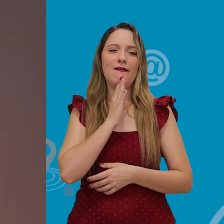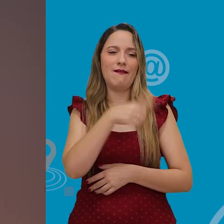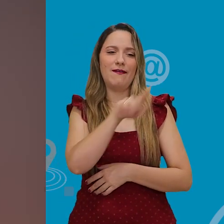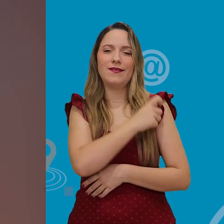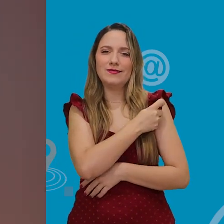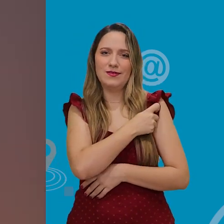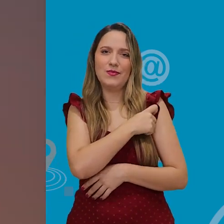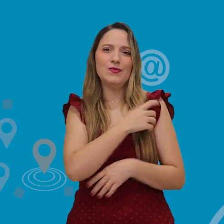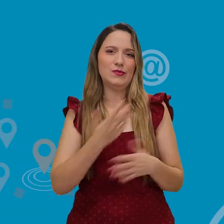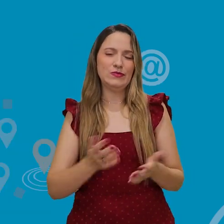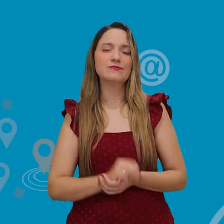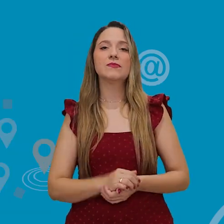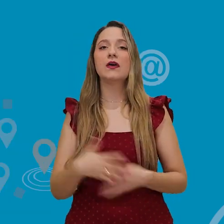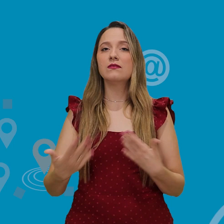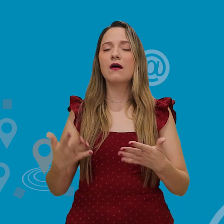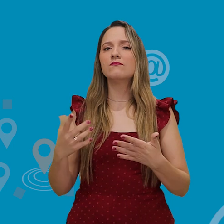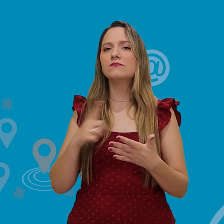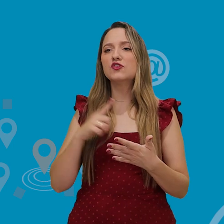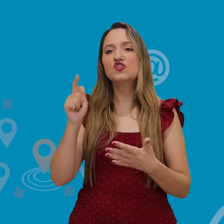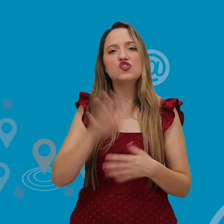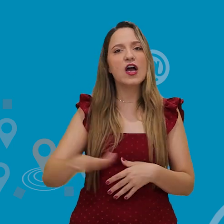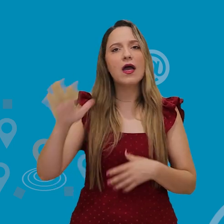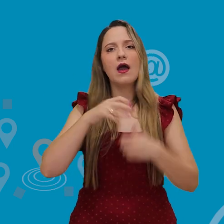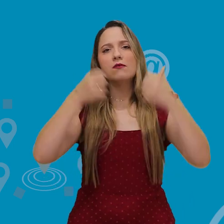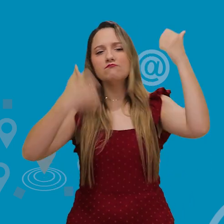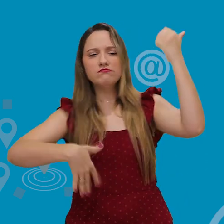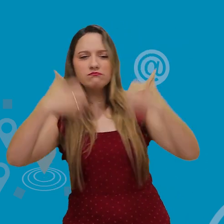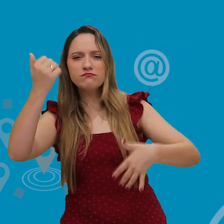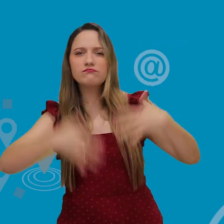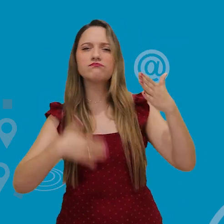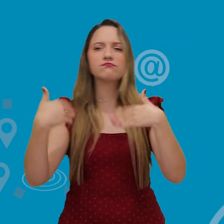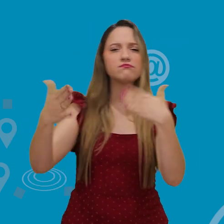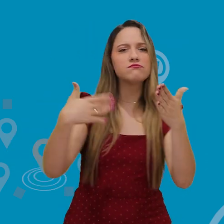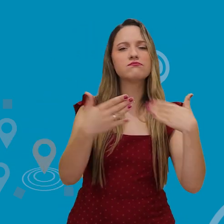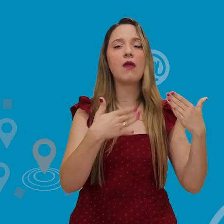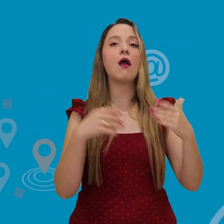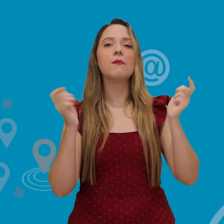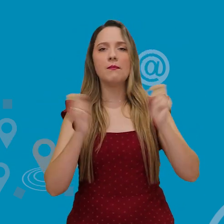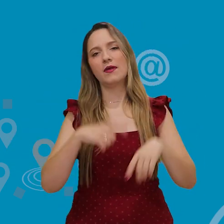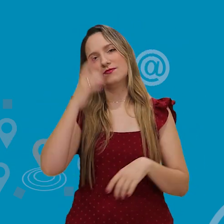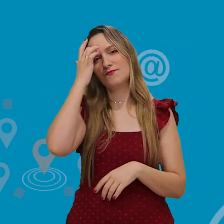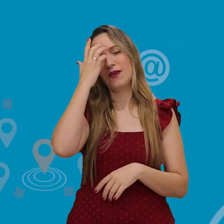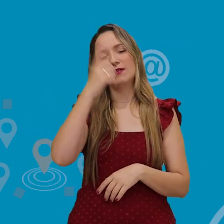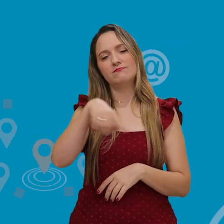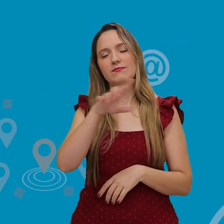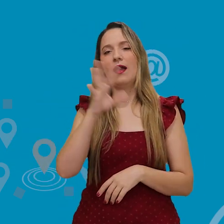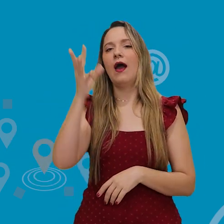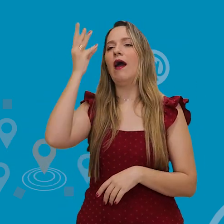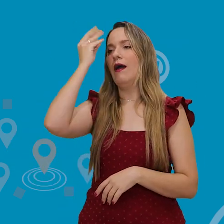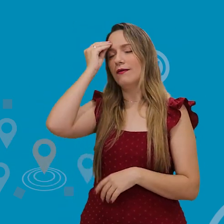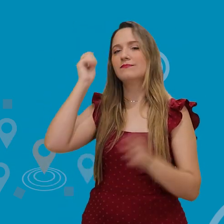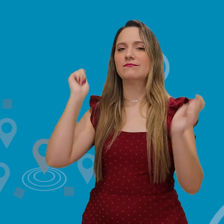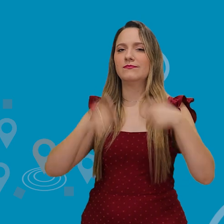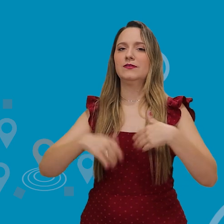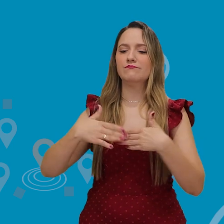Então, esse apanhado geral, inicial, onde a gente tem essa conversa, facilita um pouco para a gente também direcionar o